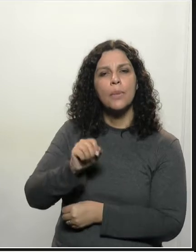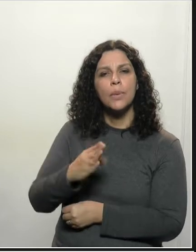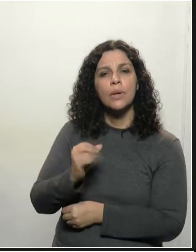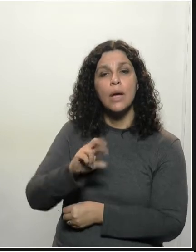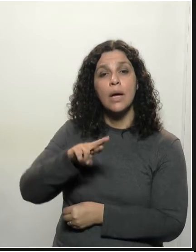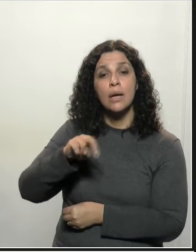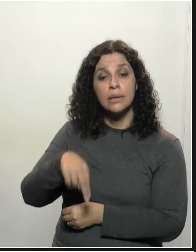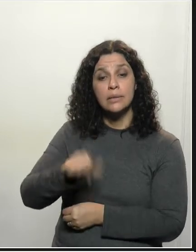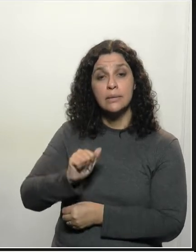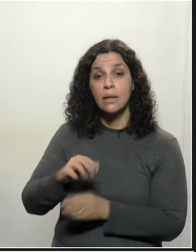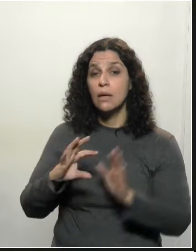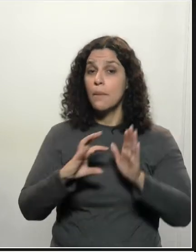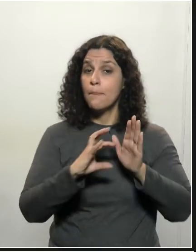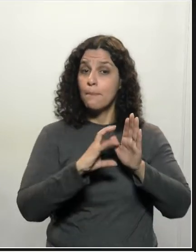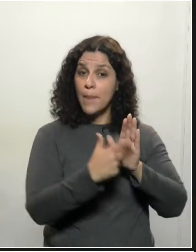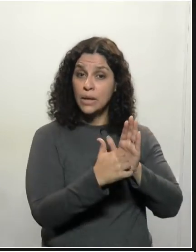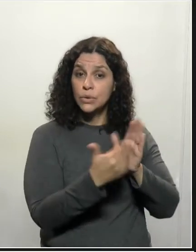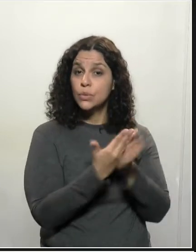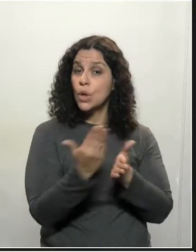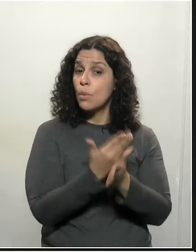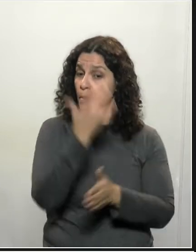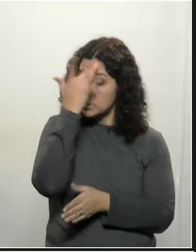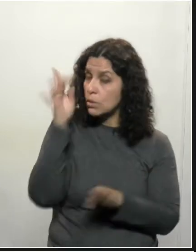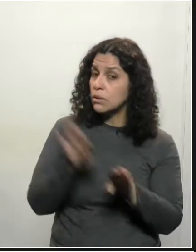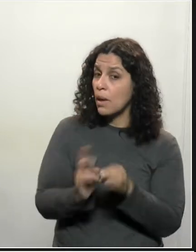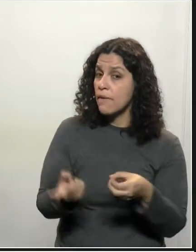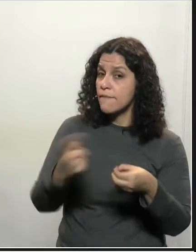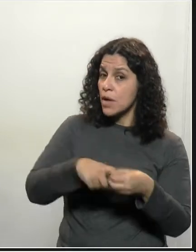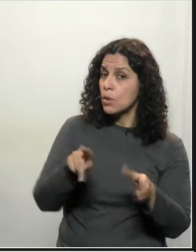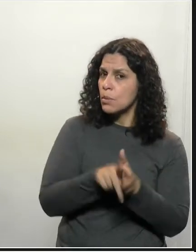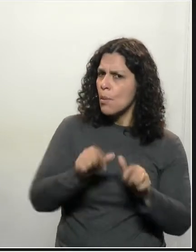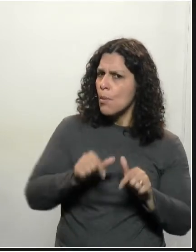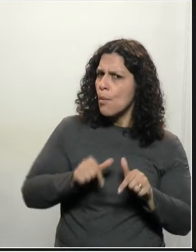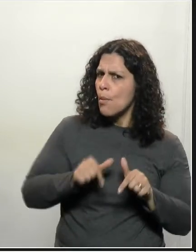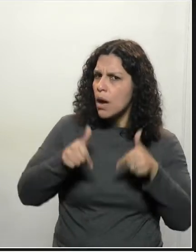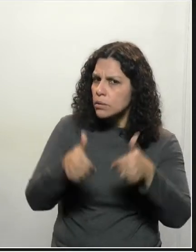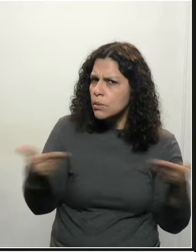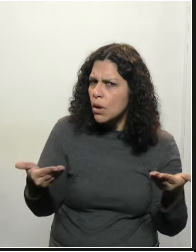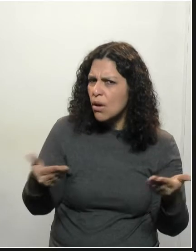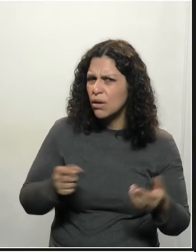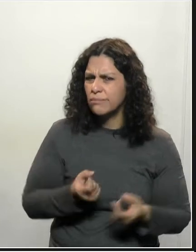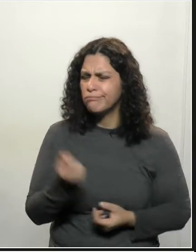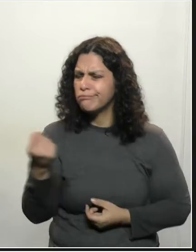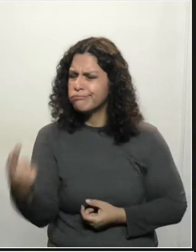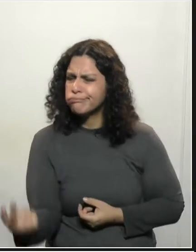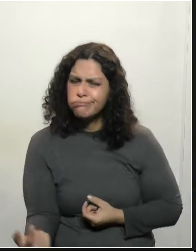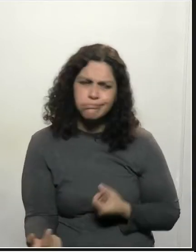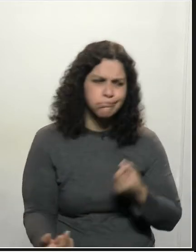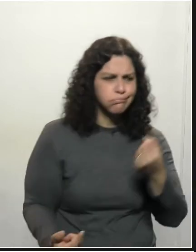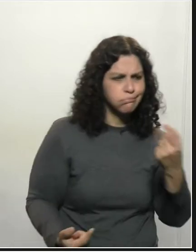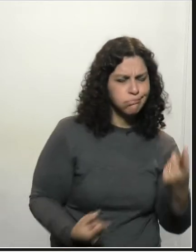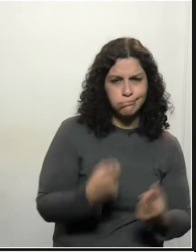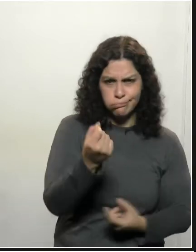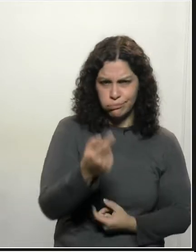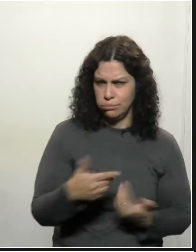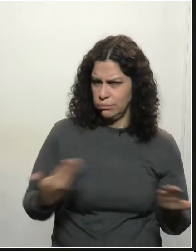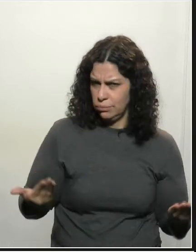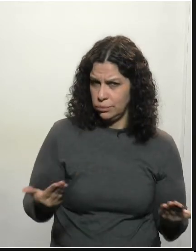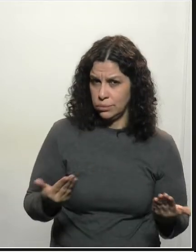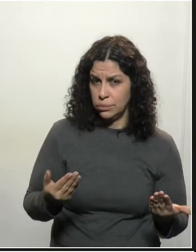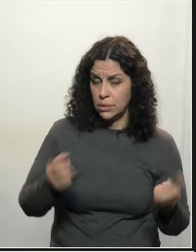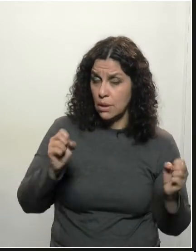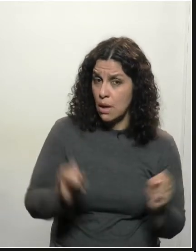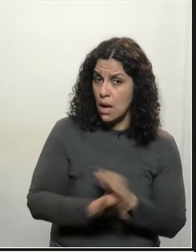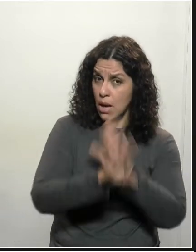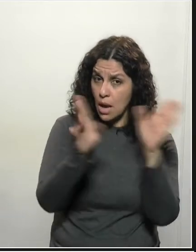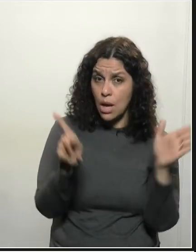e ações de algumas pessoas de partido, ações essas que são faladas. É óbvio que um prefeito de um município